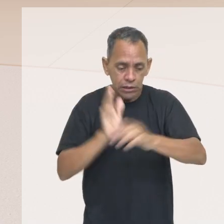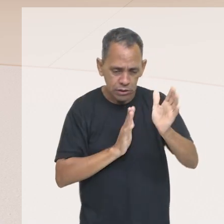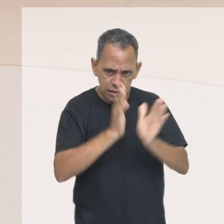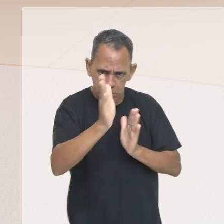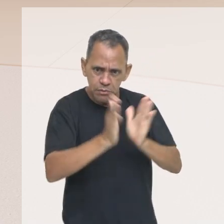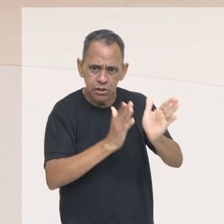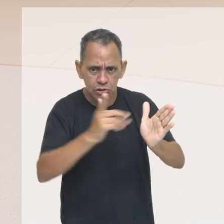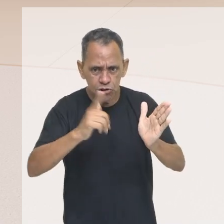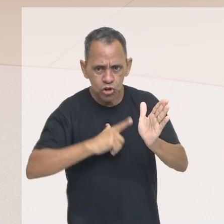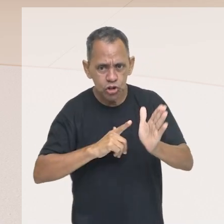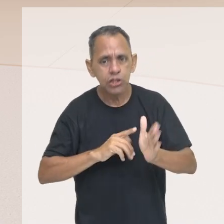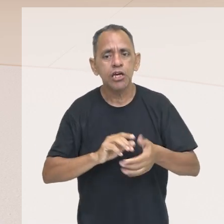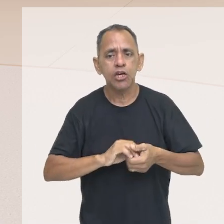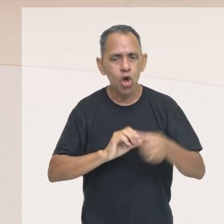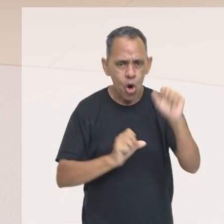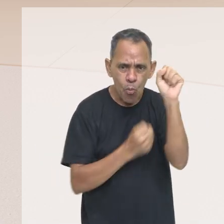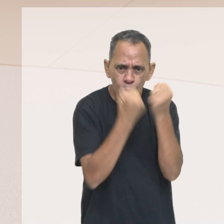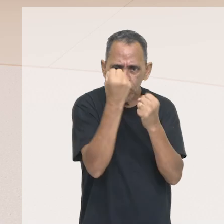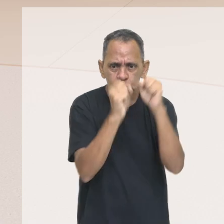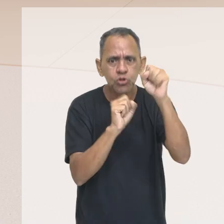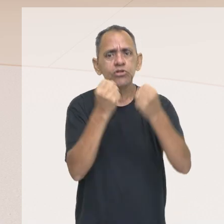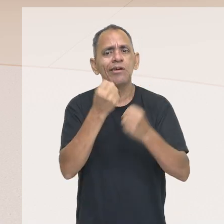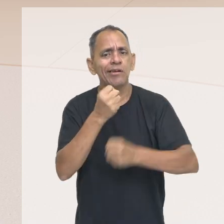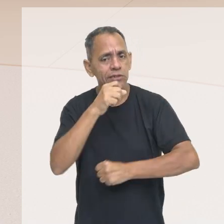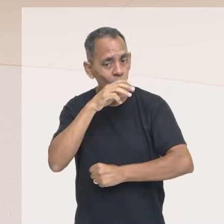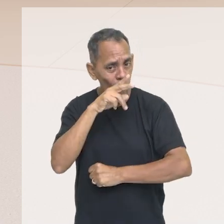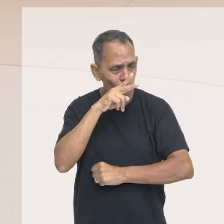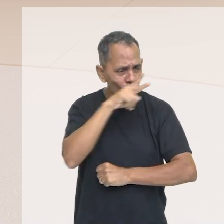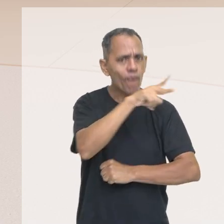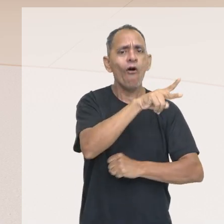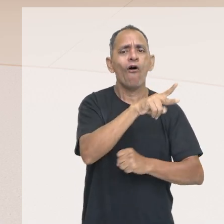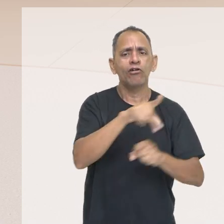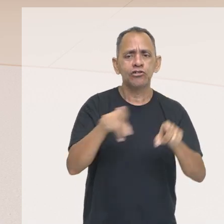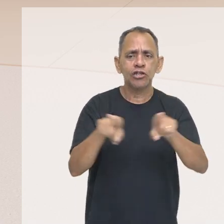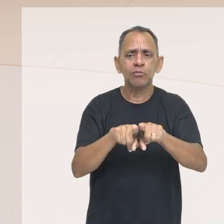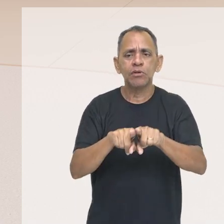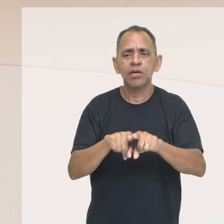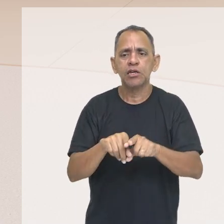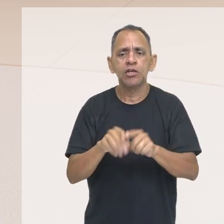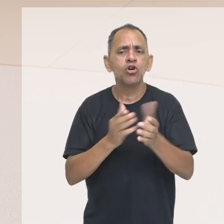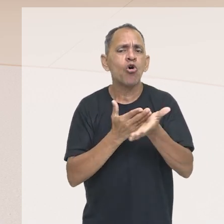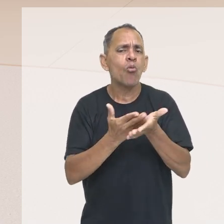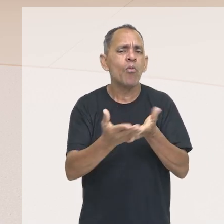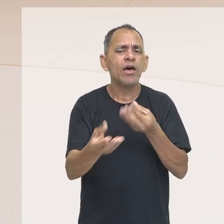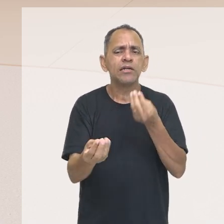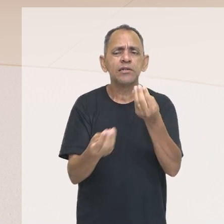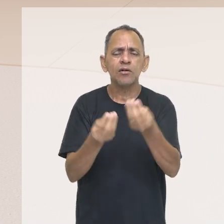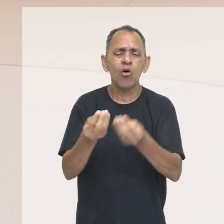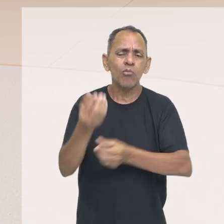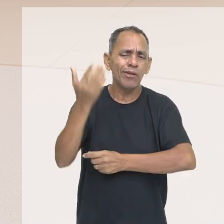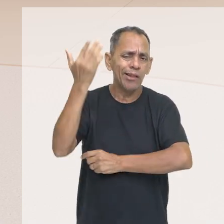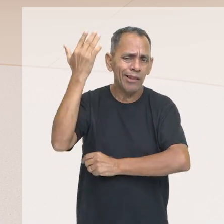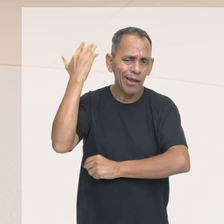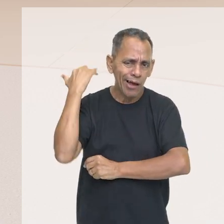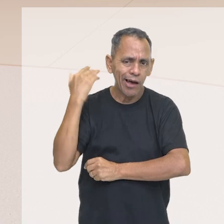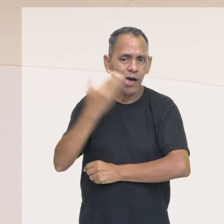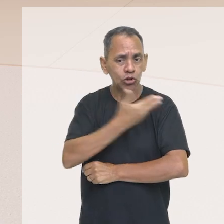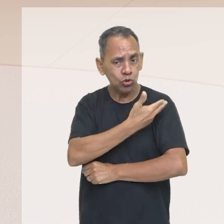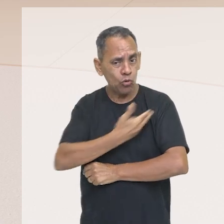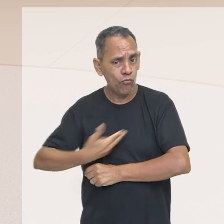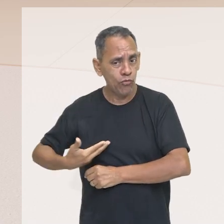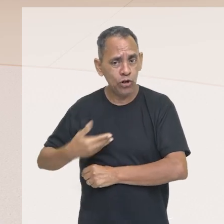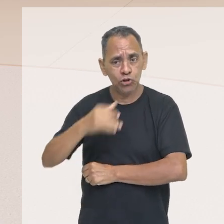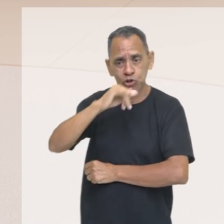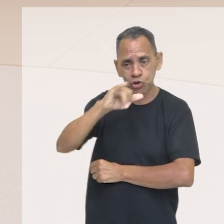industrialização do nosso país, né? Que tem, né, um pontapé inicial lá no governo de JK,